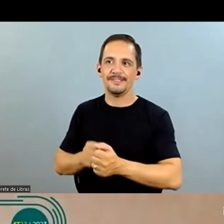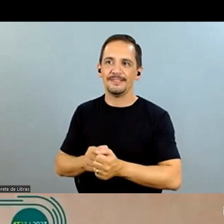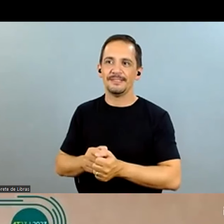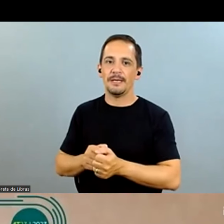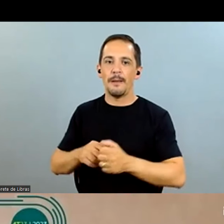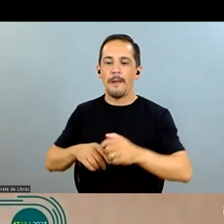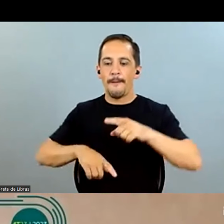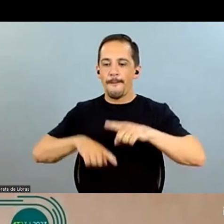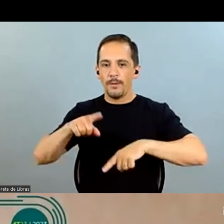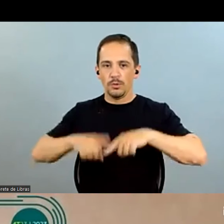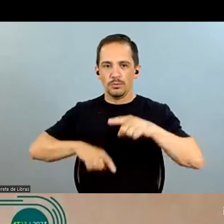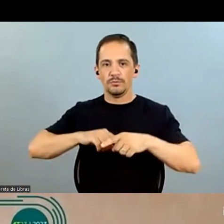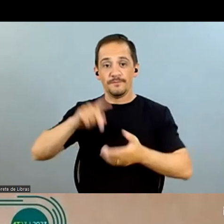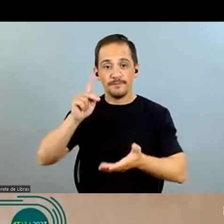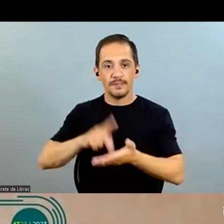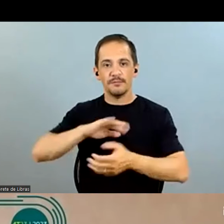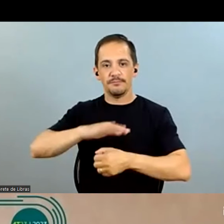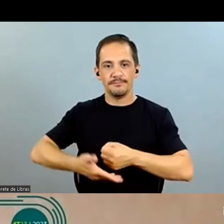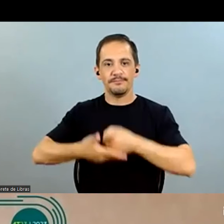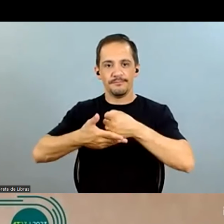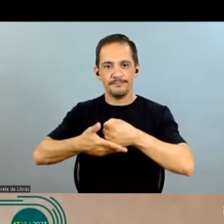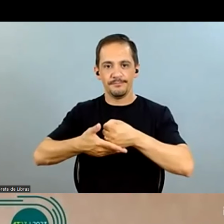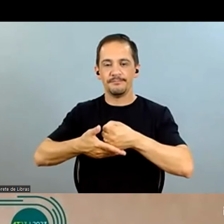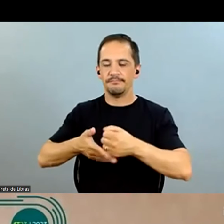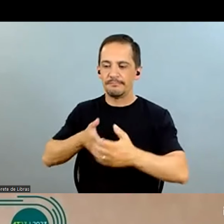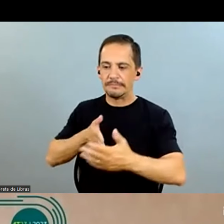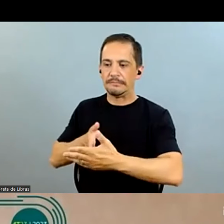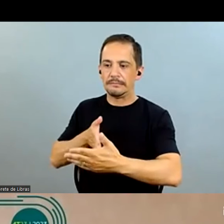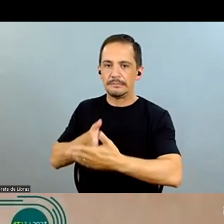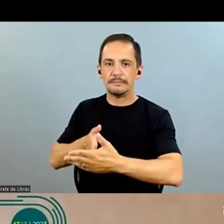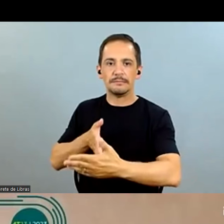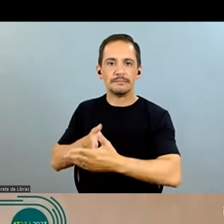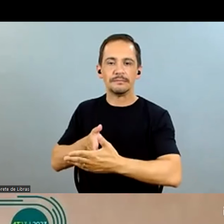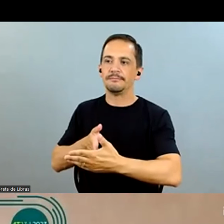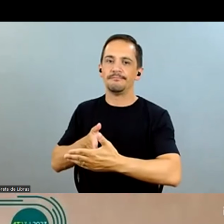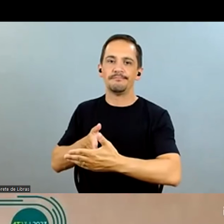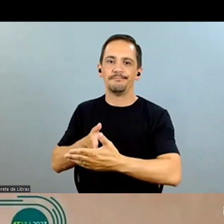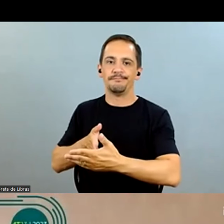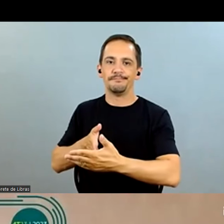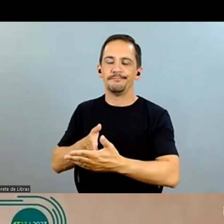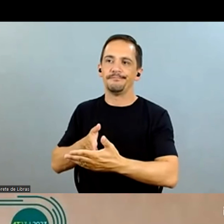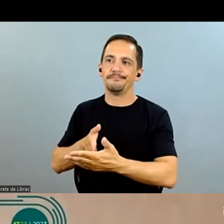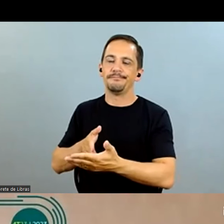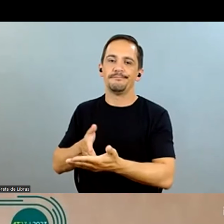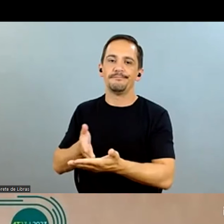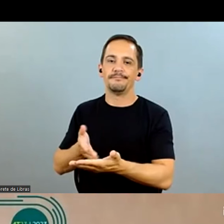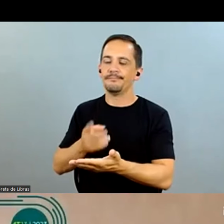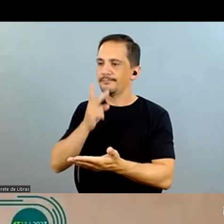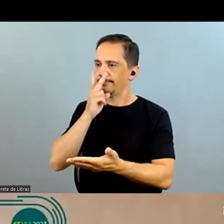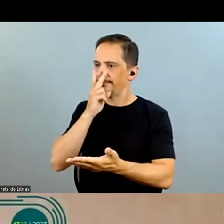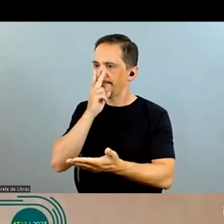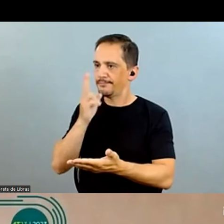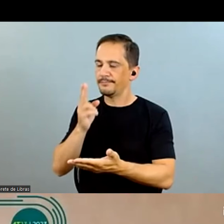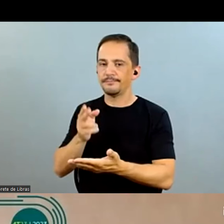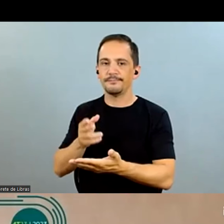sustentáveis né É preciso que as barreiras que são utilizadas eh no papel elas não sejam Barreiras eh à